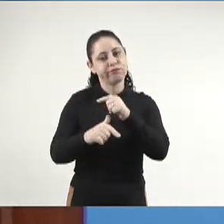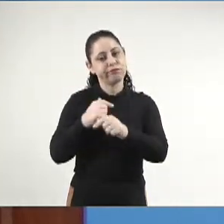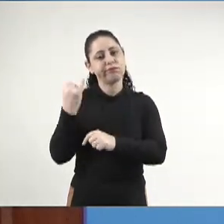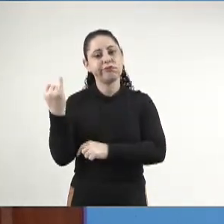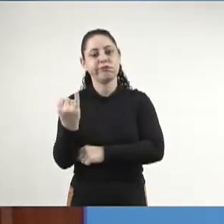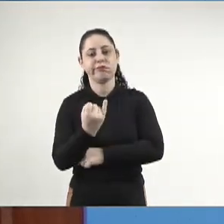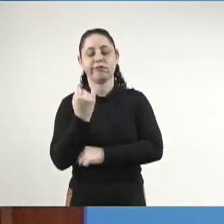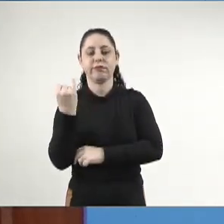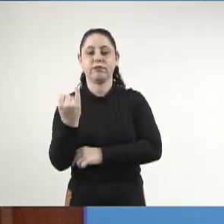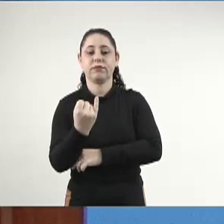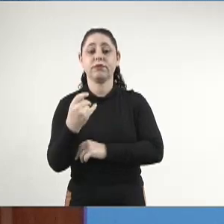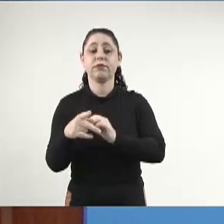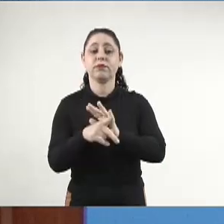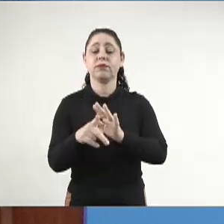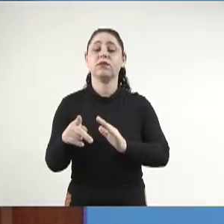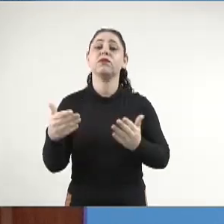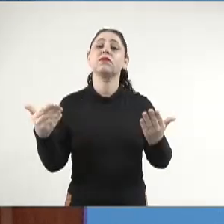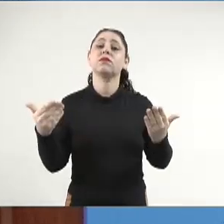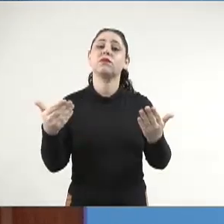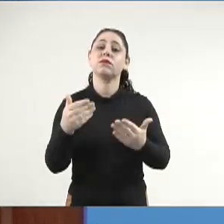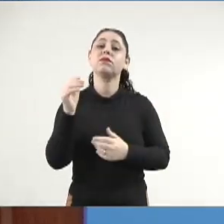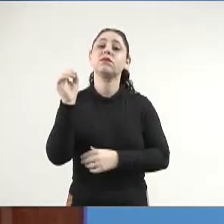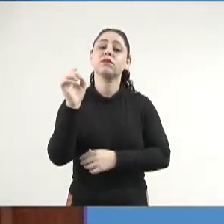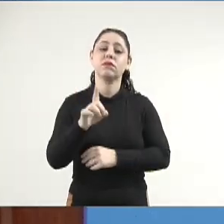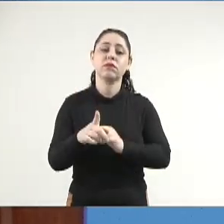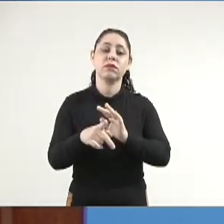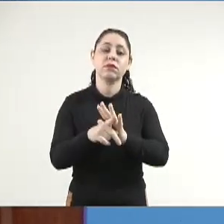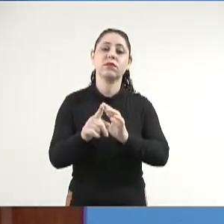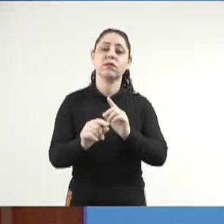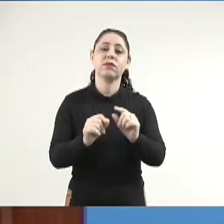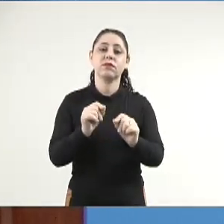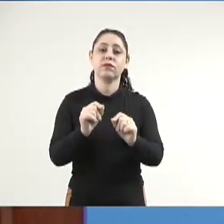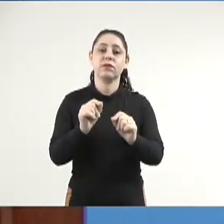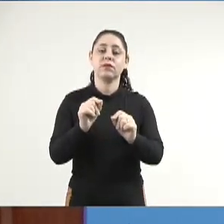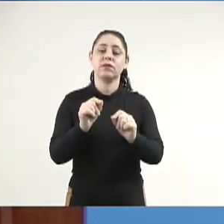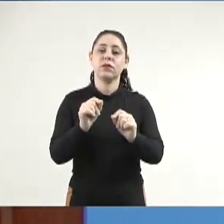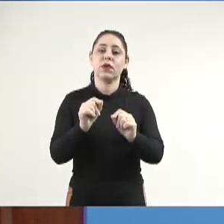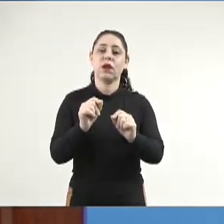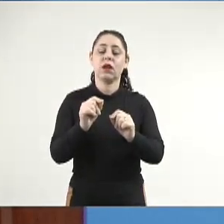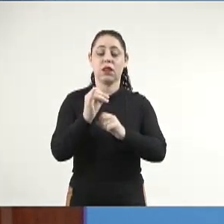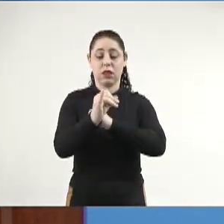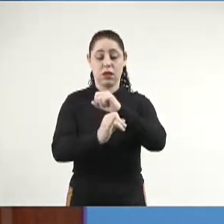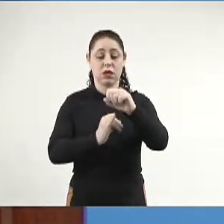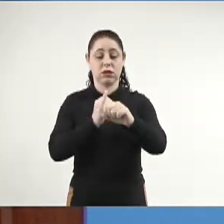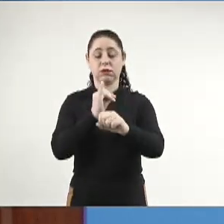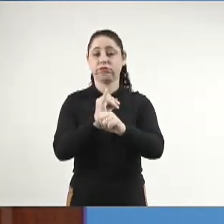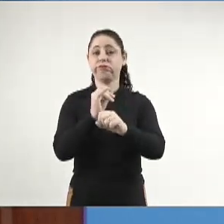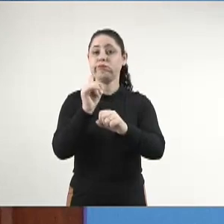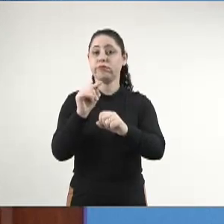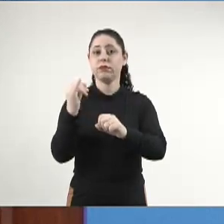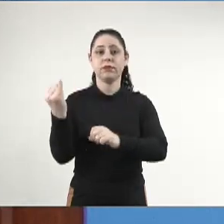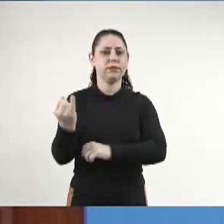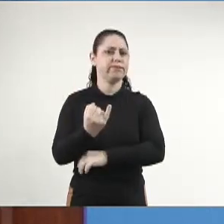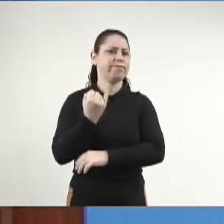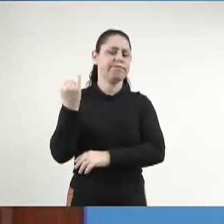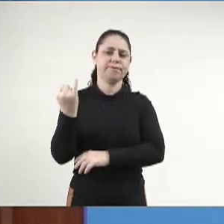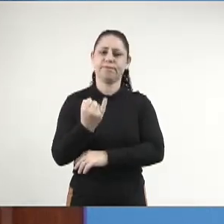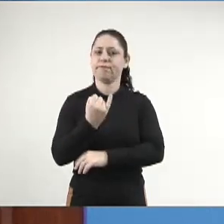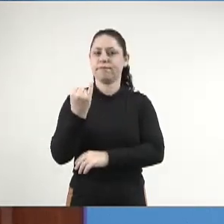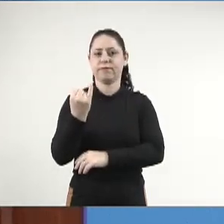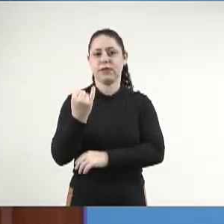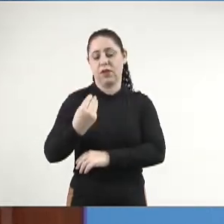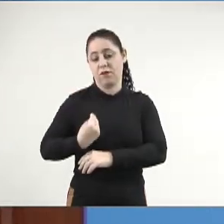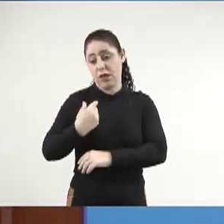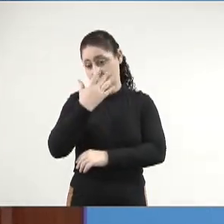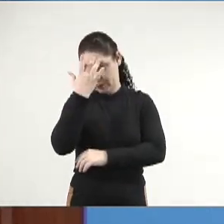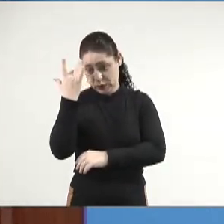fundamental, importantíssimo dos dias de hoje, que é a serviço de internet. É uma coisa essencial à